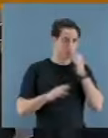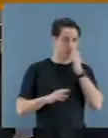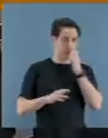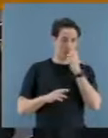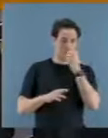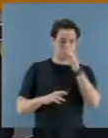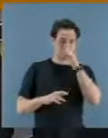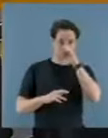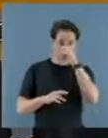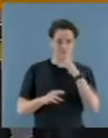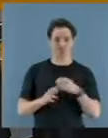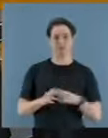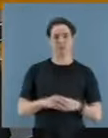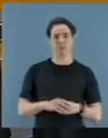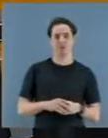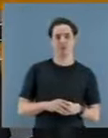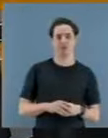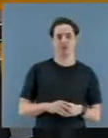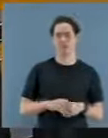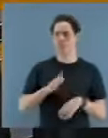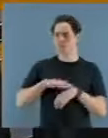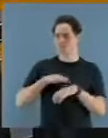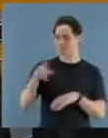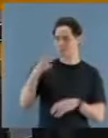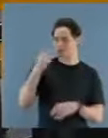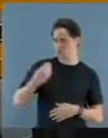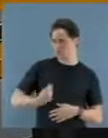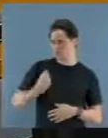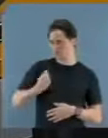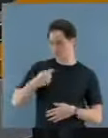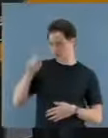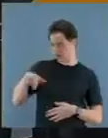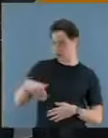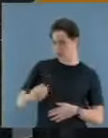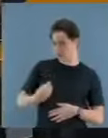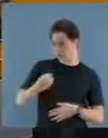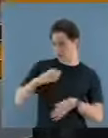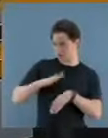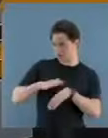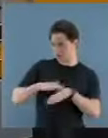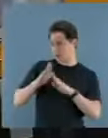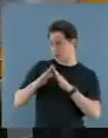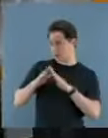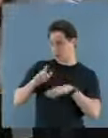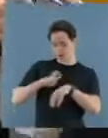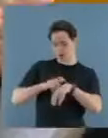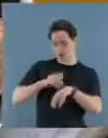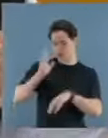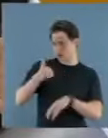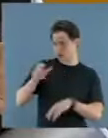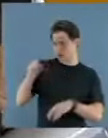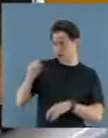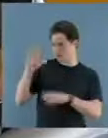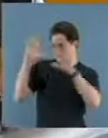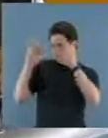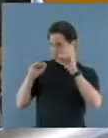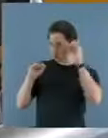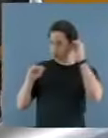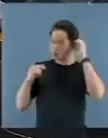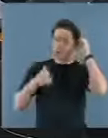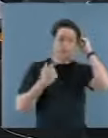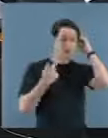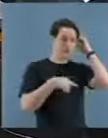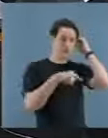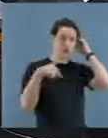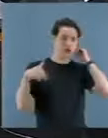Caminhando para sua casa. Quando o senhor diz que já está em casa, sabe qual é a hora da mensagem? 20 horas. Não, eu fui andando para casa. 20 horas. Daqui eu